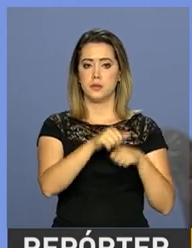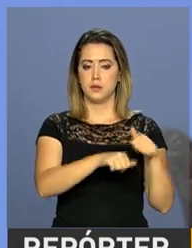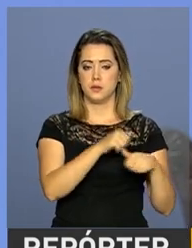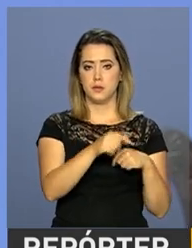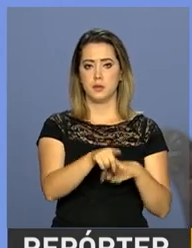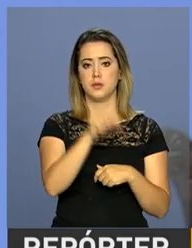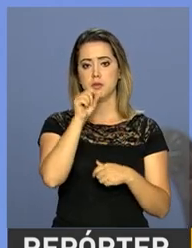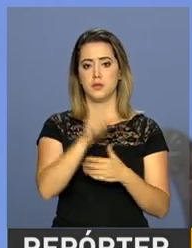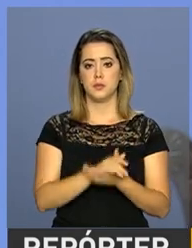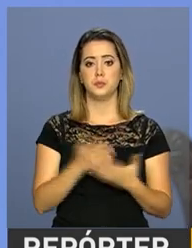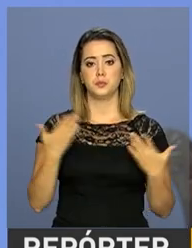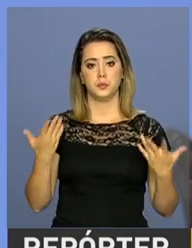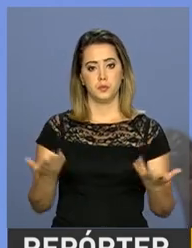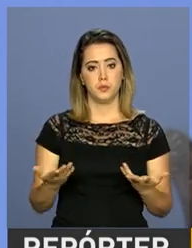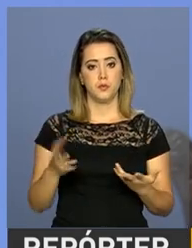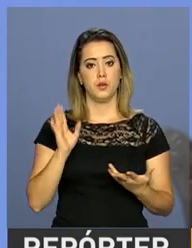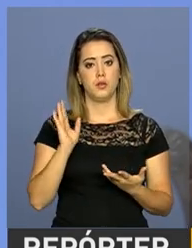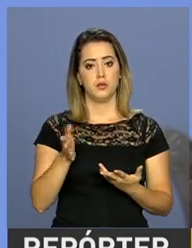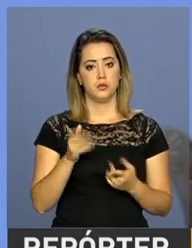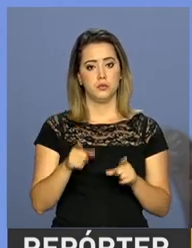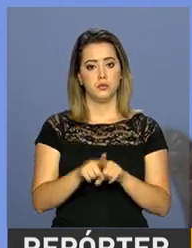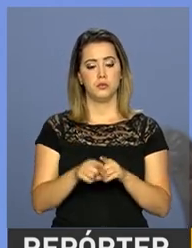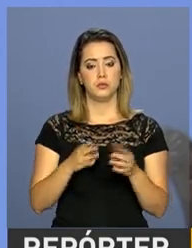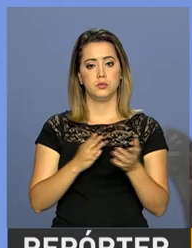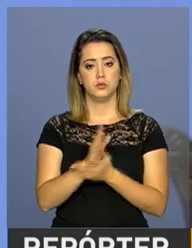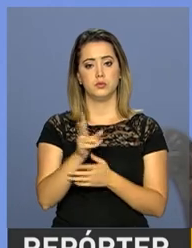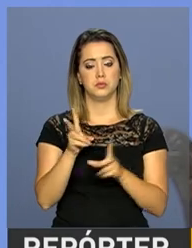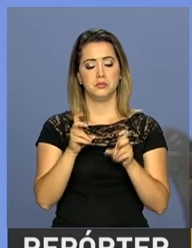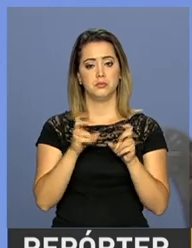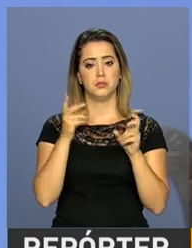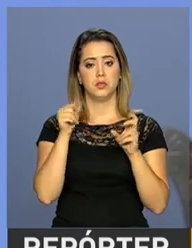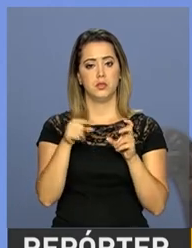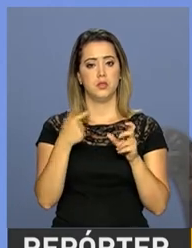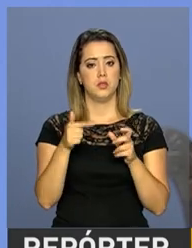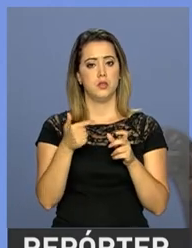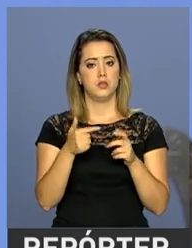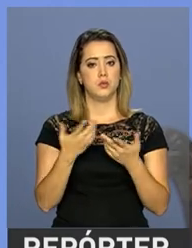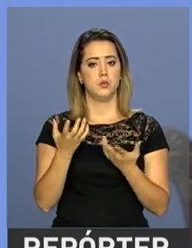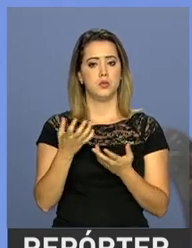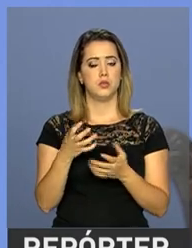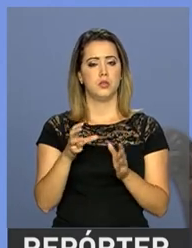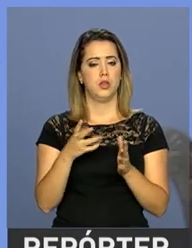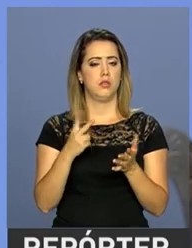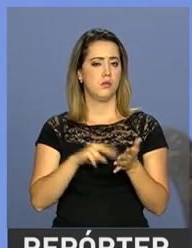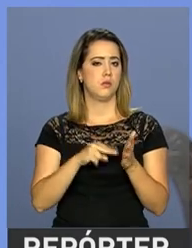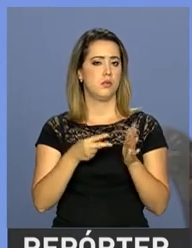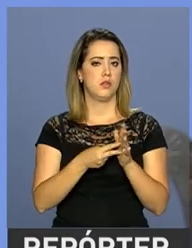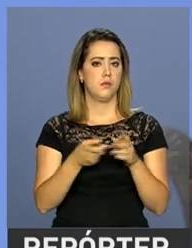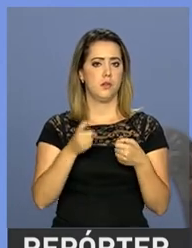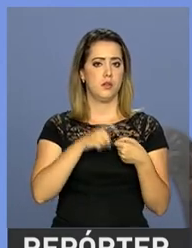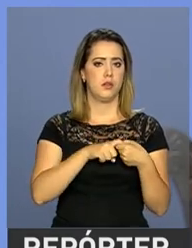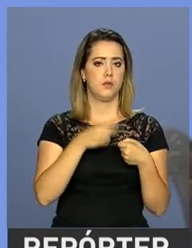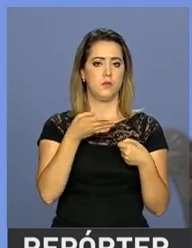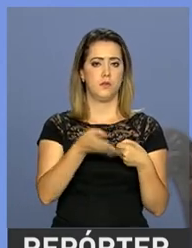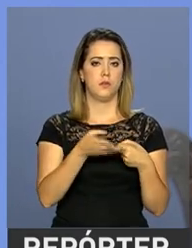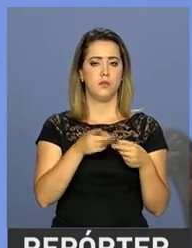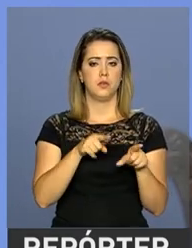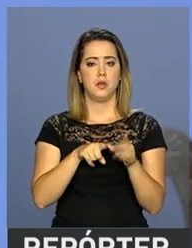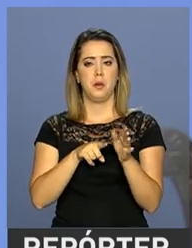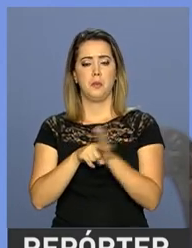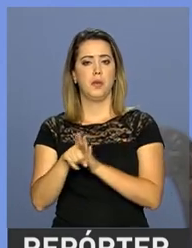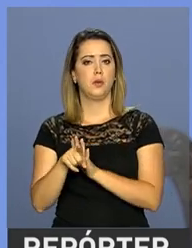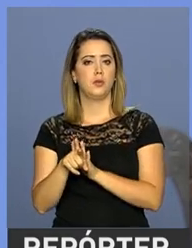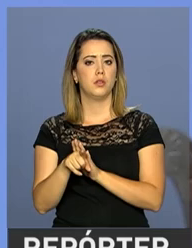reforçam jurisprudência já razoavelmente assentada, então não tem muito sentido você voltar a questionar